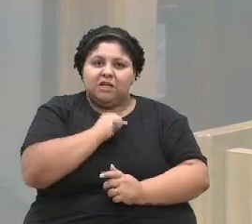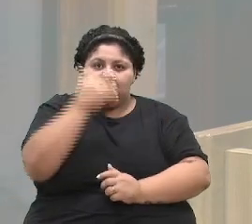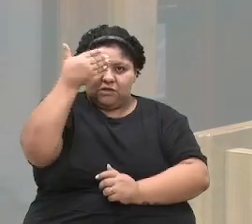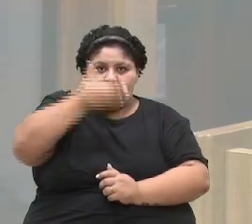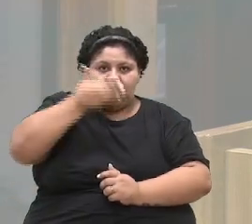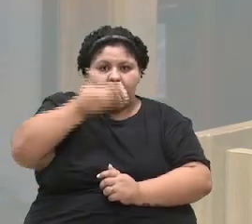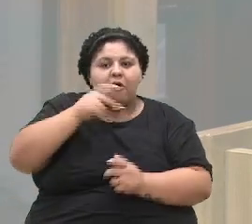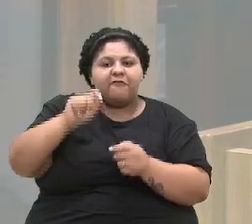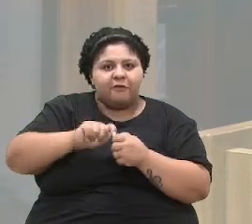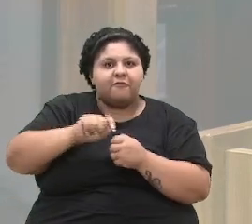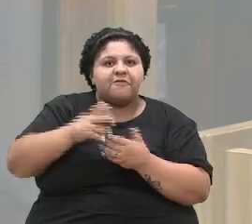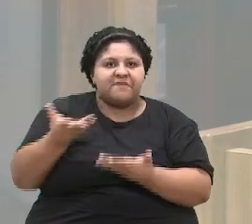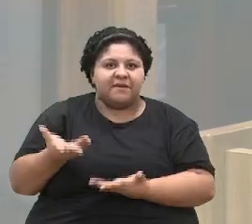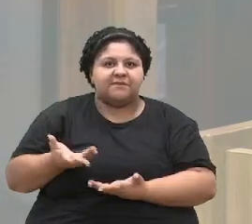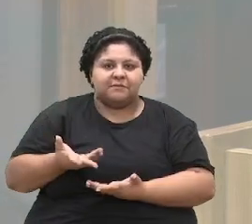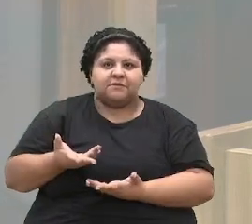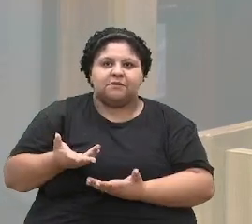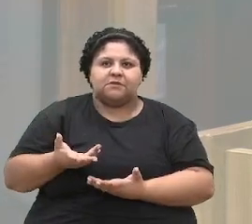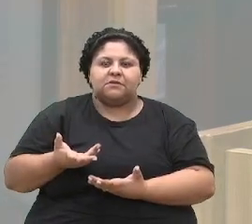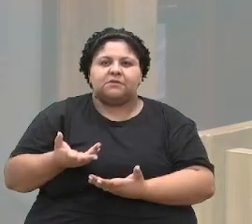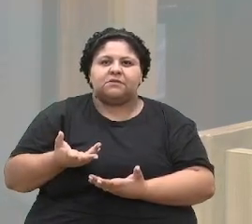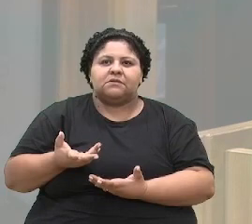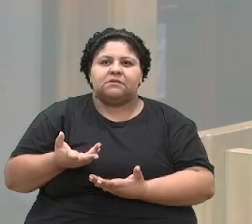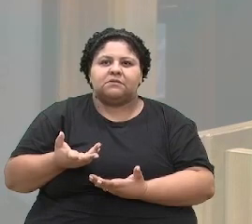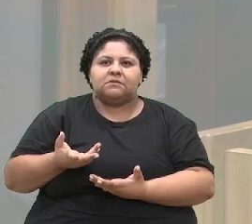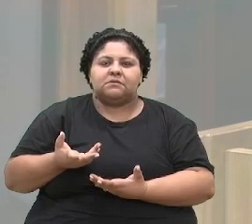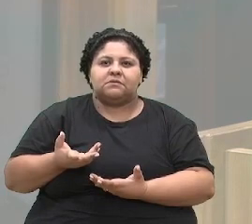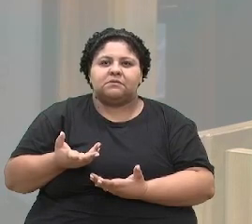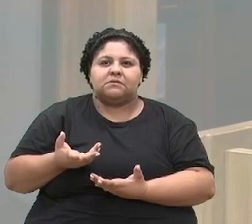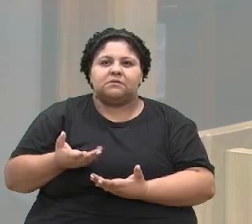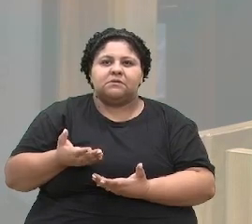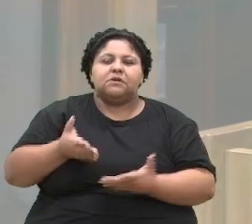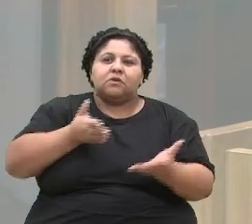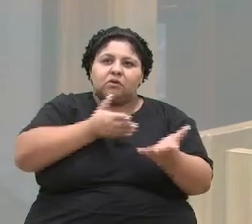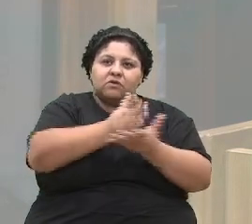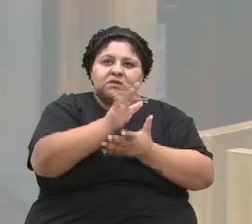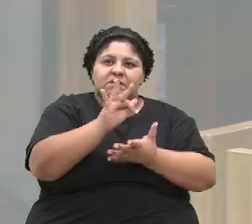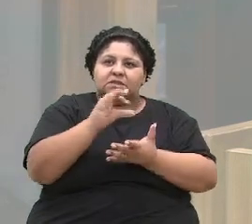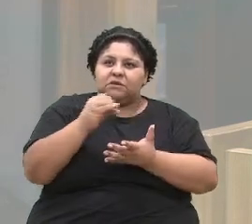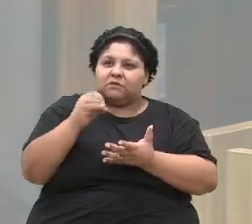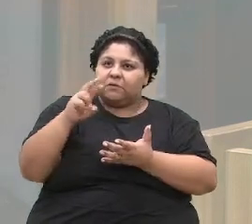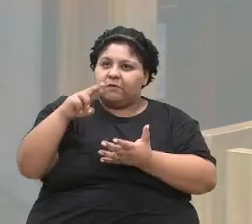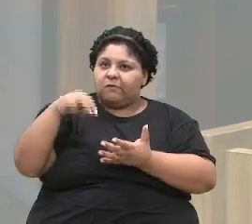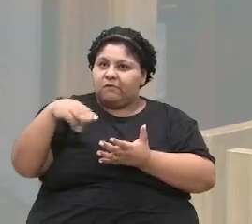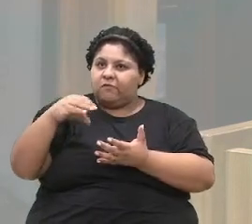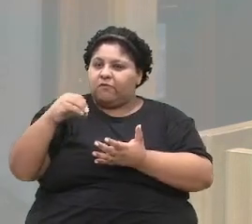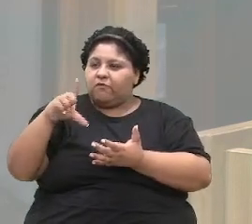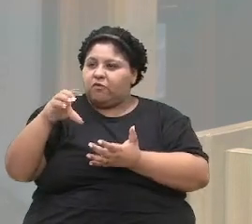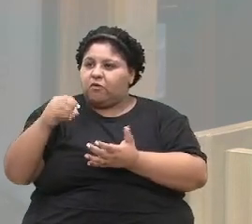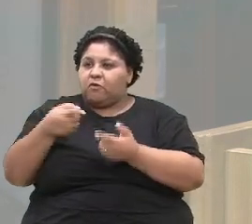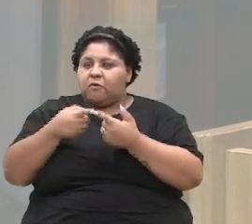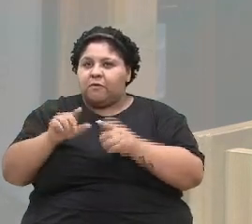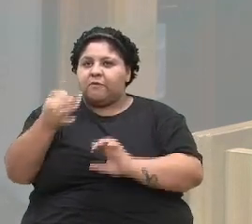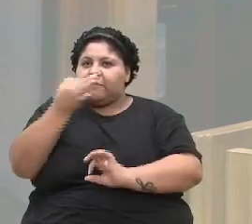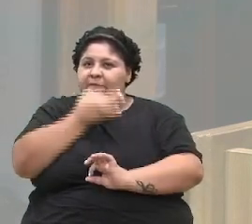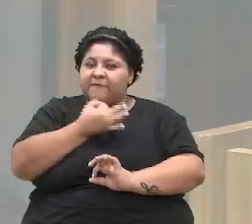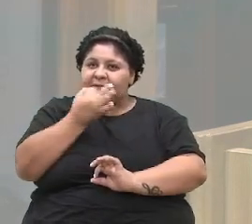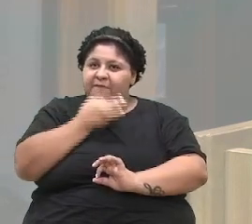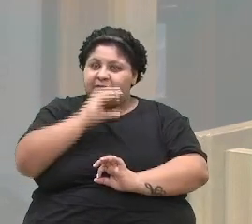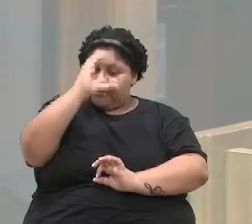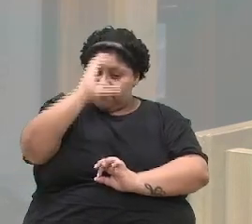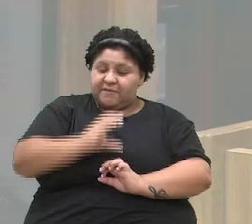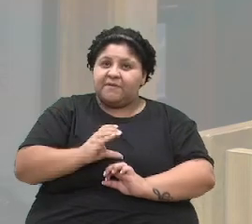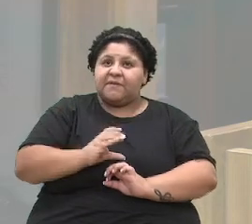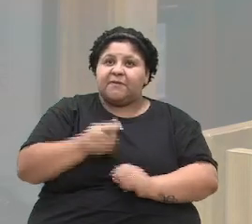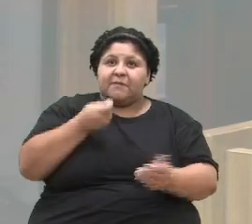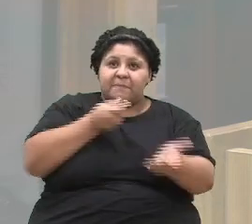foi feito, tá? Com conivência da Fórmula, porque ela fez o serviço, tá? Mas para Caxias, se for de Caxias, o cidadão de Caxias